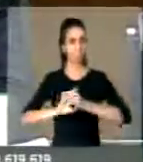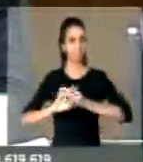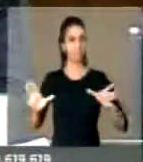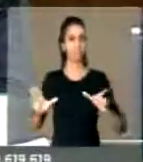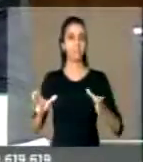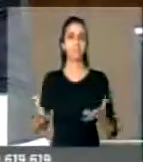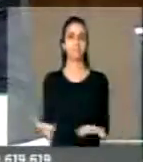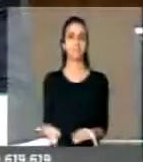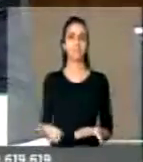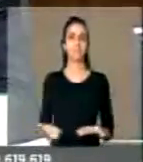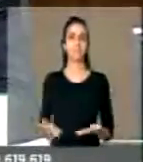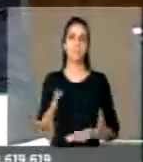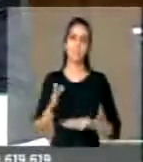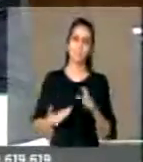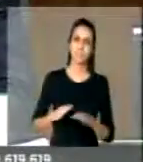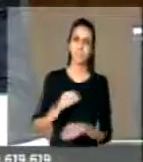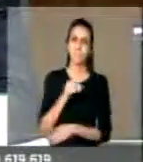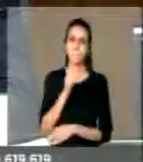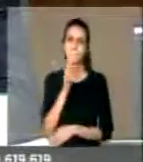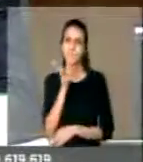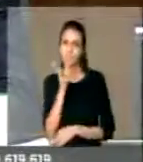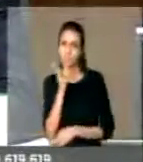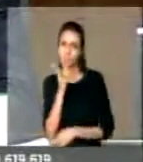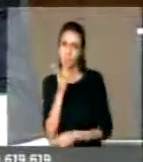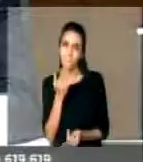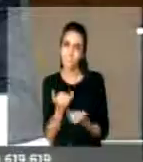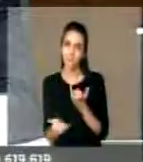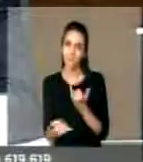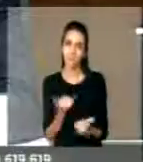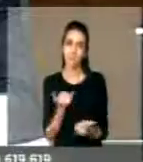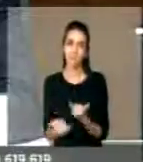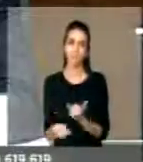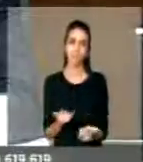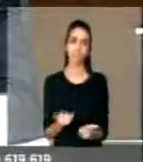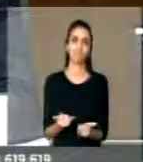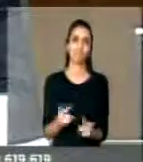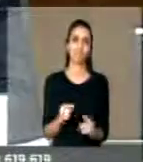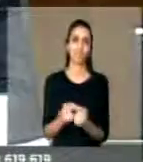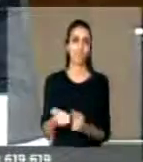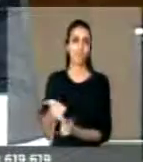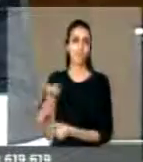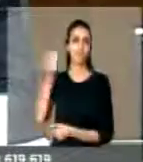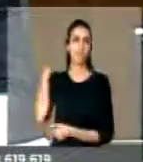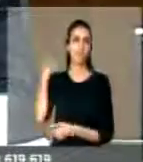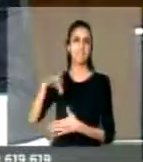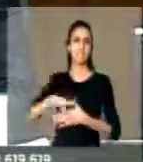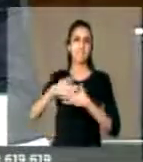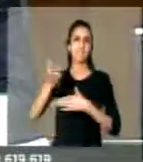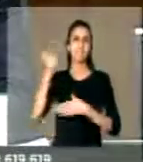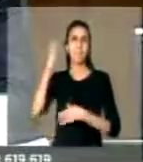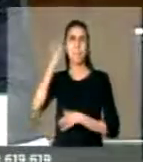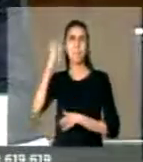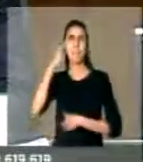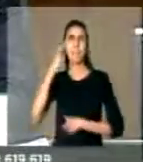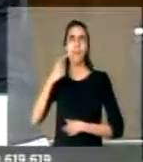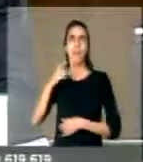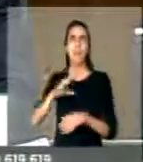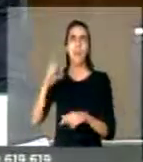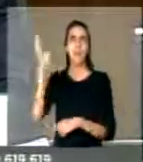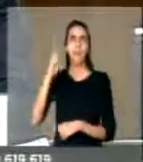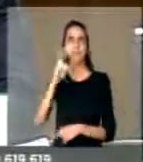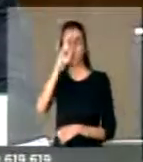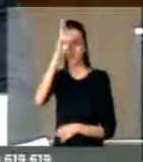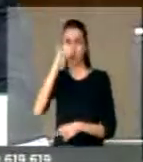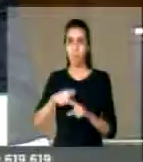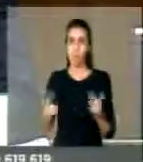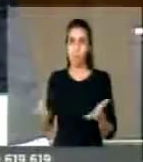ritmo menos acelerado do que o preconizado pelos líderes da Revolução Pernambucana, o que se manifestaria claramente